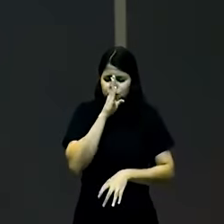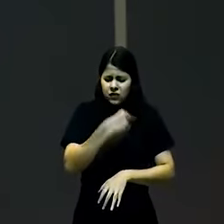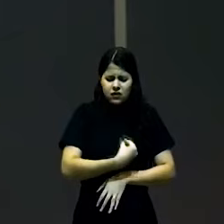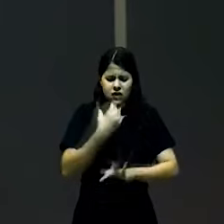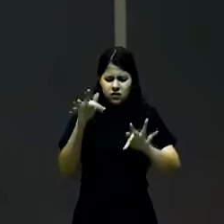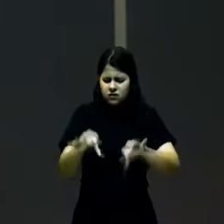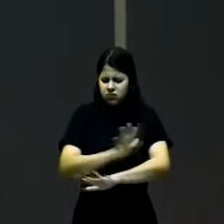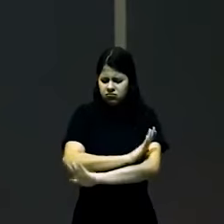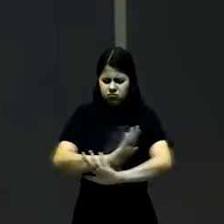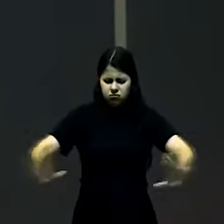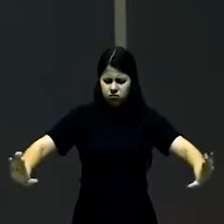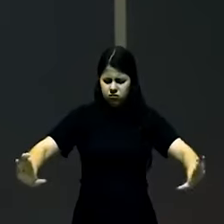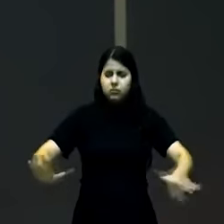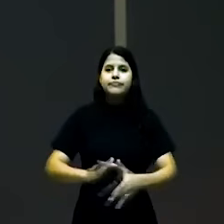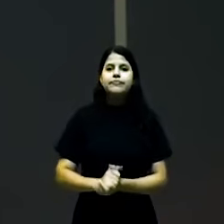vida.